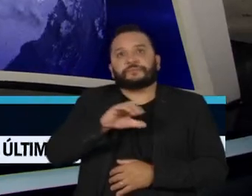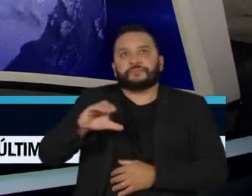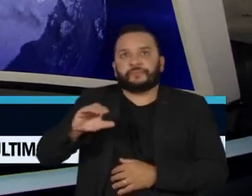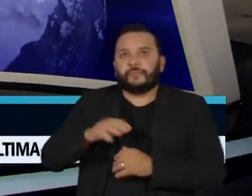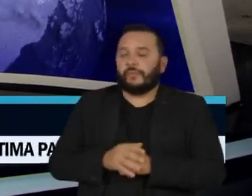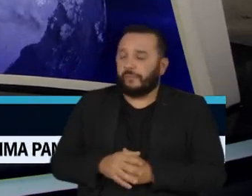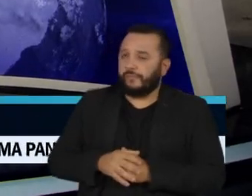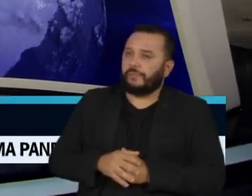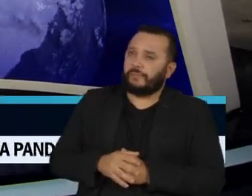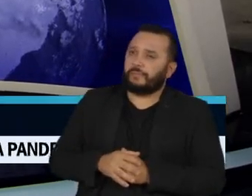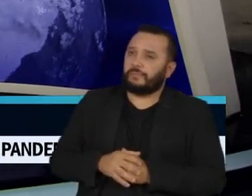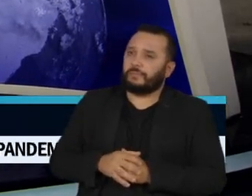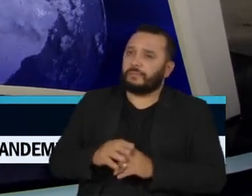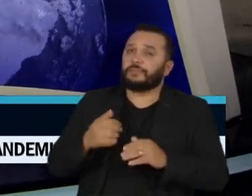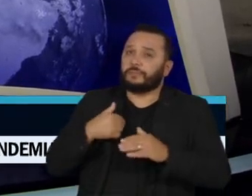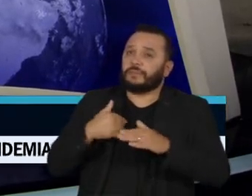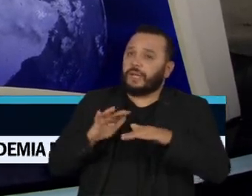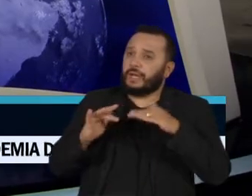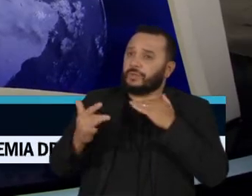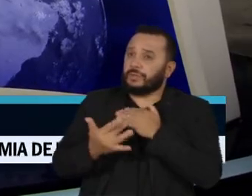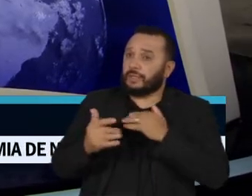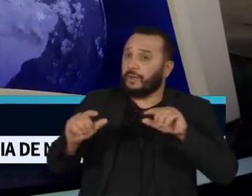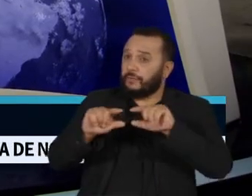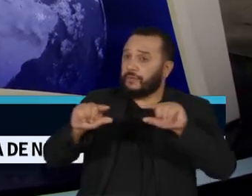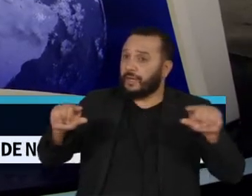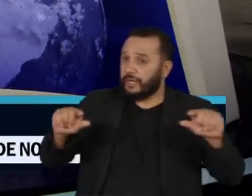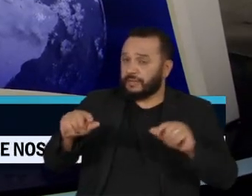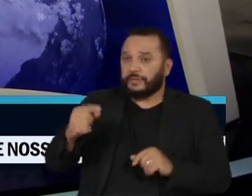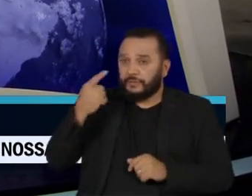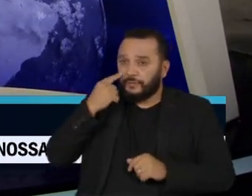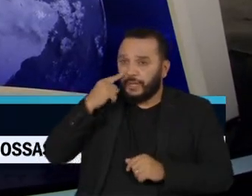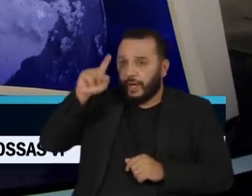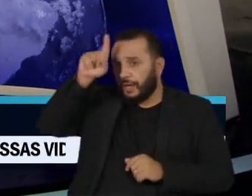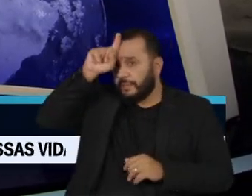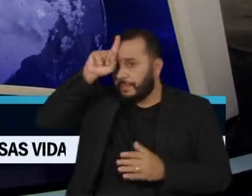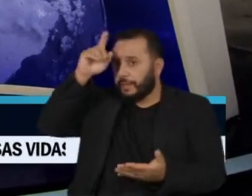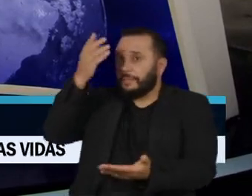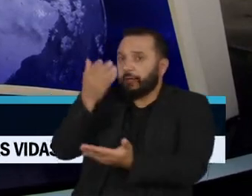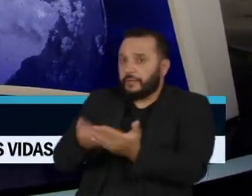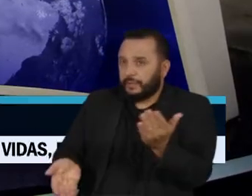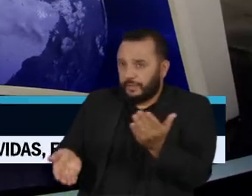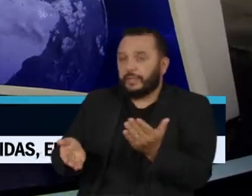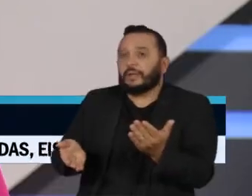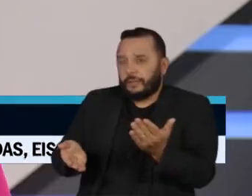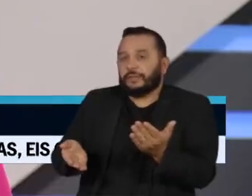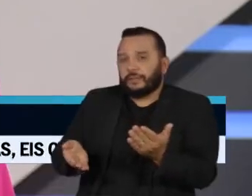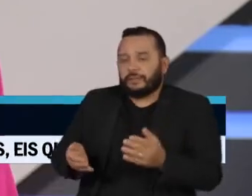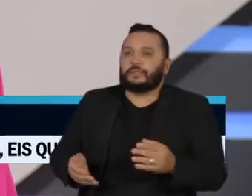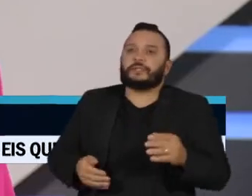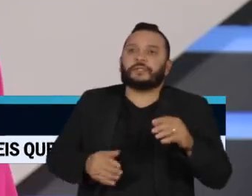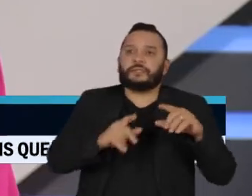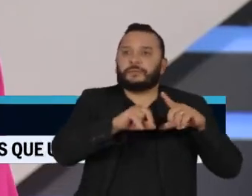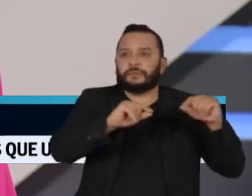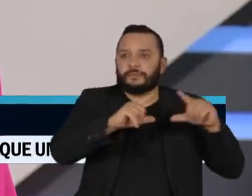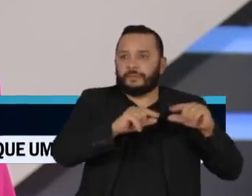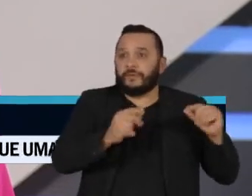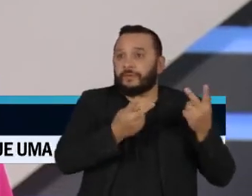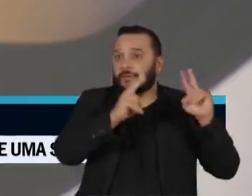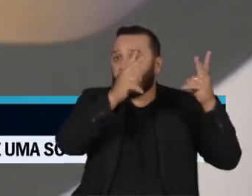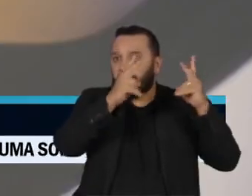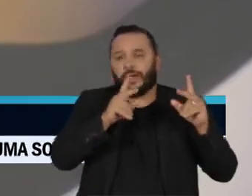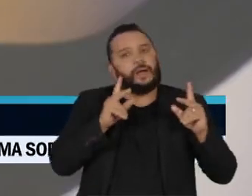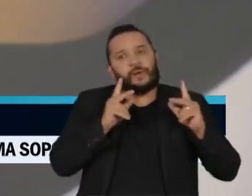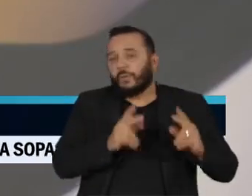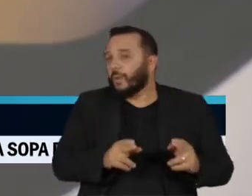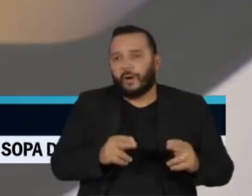doutora Rosana nas redes sociais da frase foi o seguinte ver a Alemanha perder para o Japão é quase a mesma Alegria do que ver uma vitória do